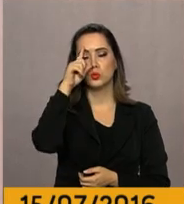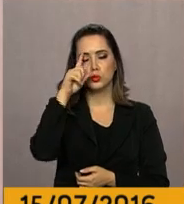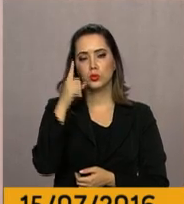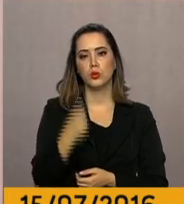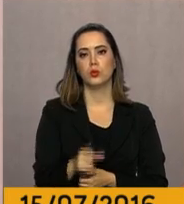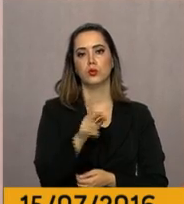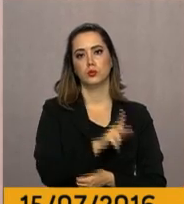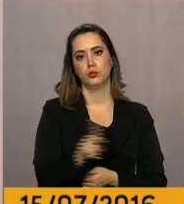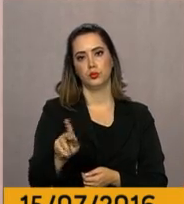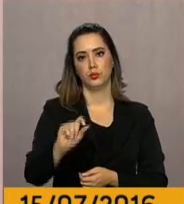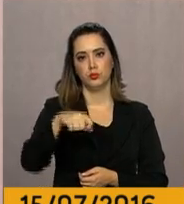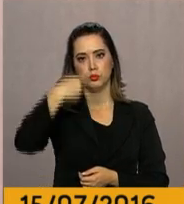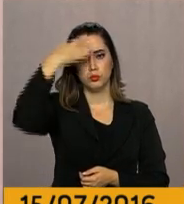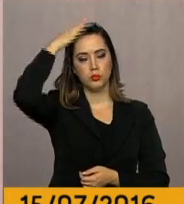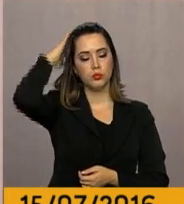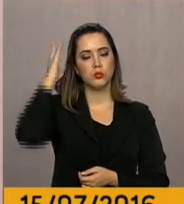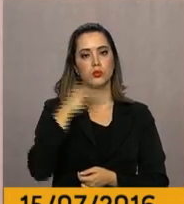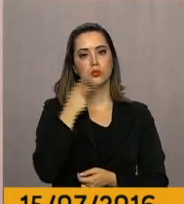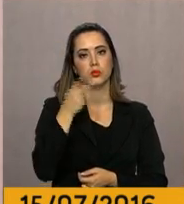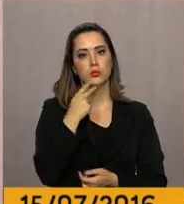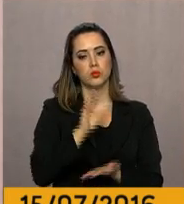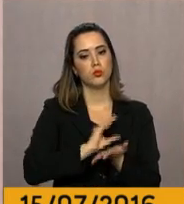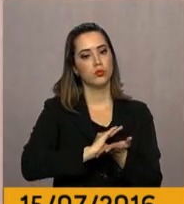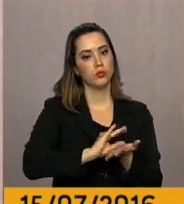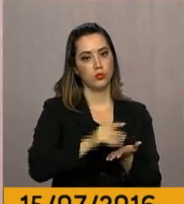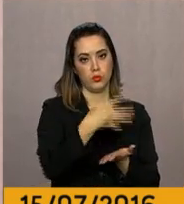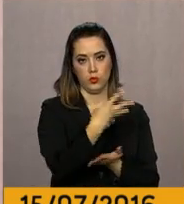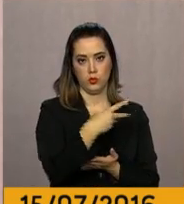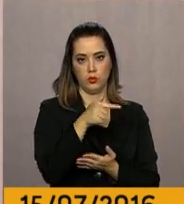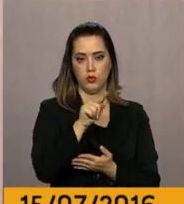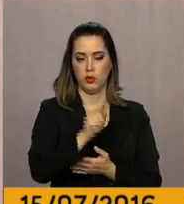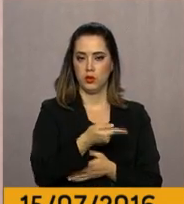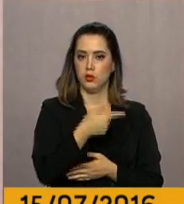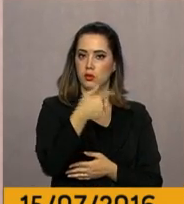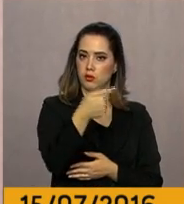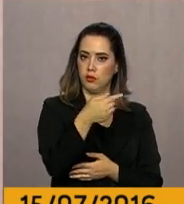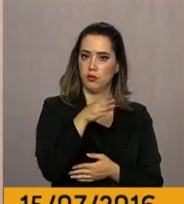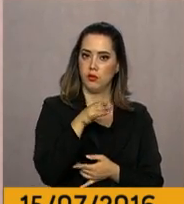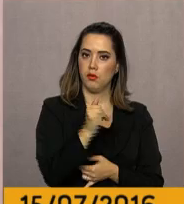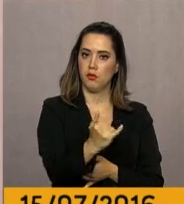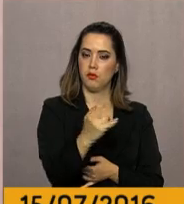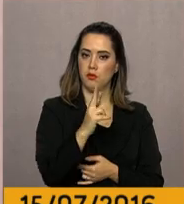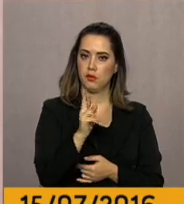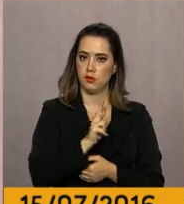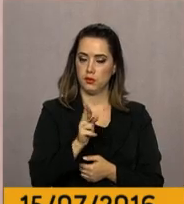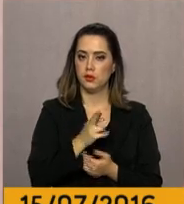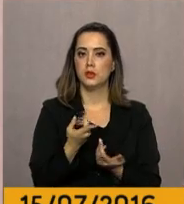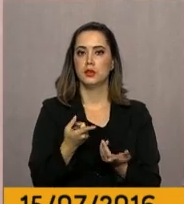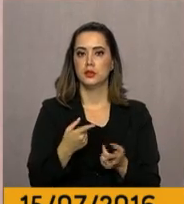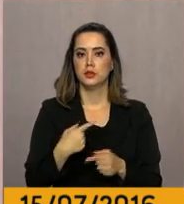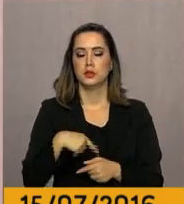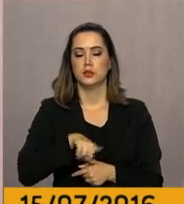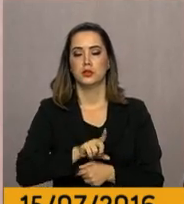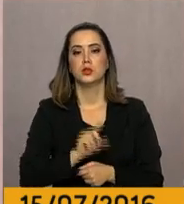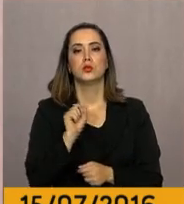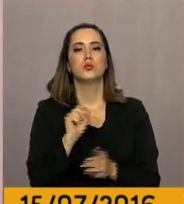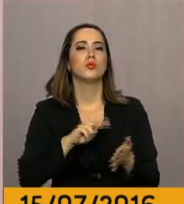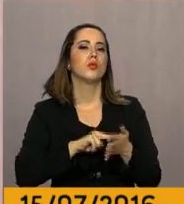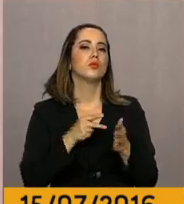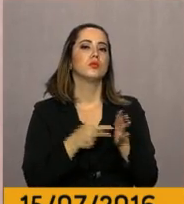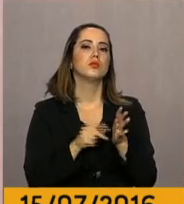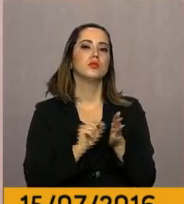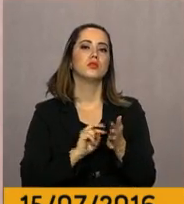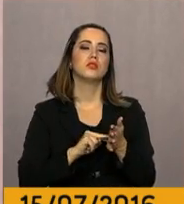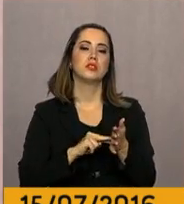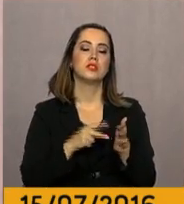orçamento do MEC em 4,7 bilhões de reais, ou seja, descontingenciar aquilo que